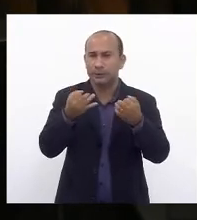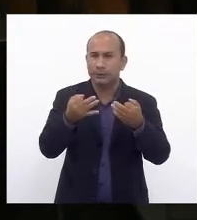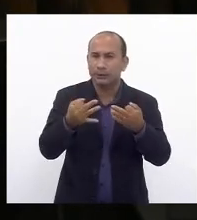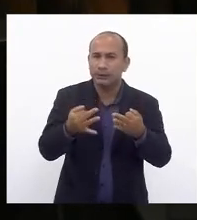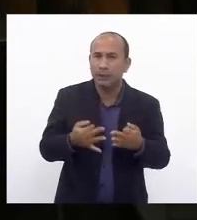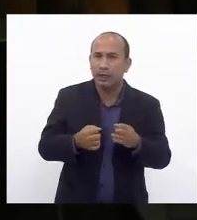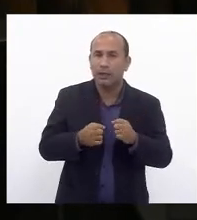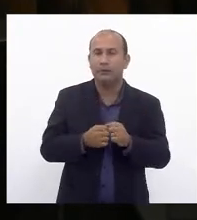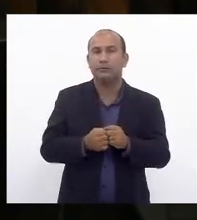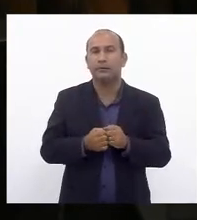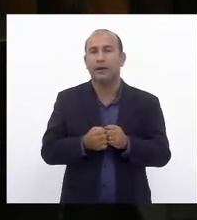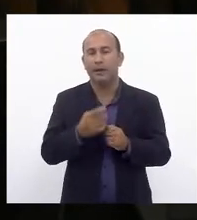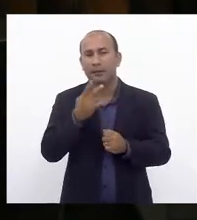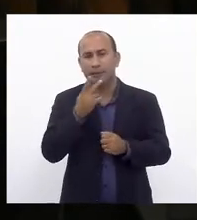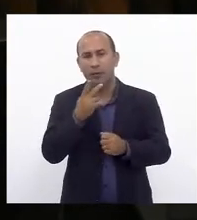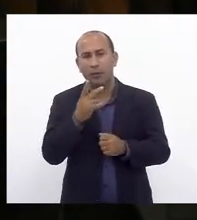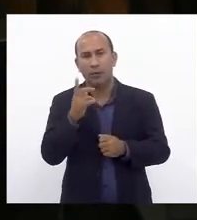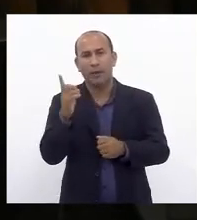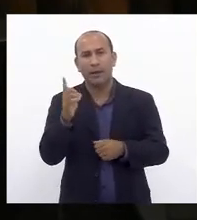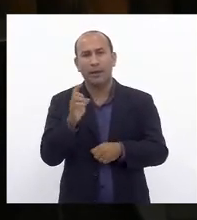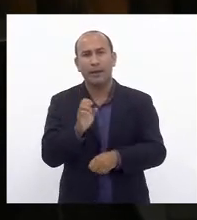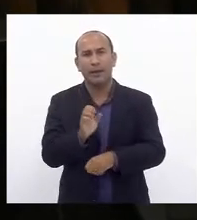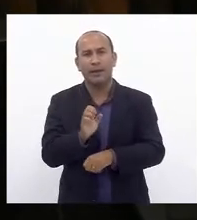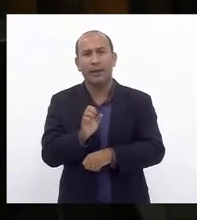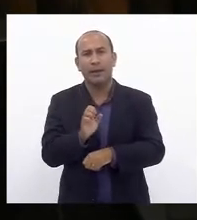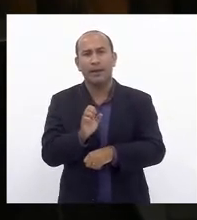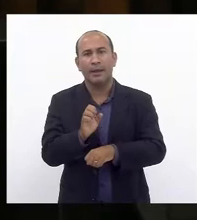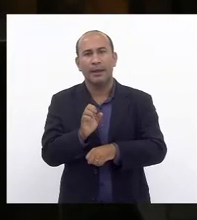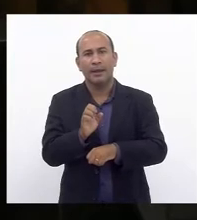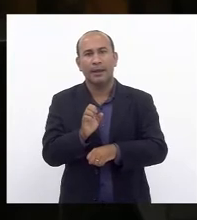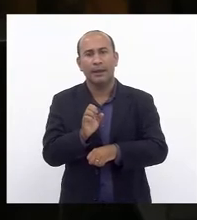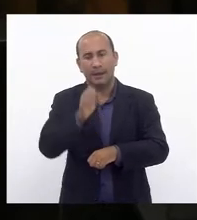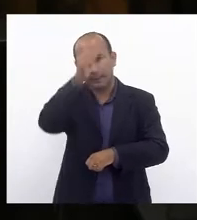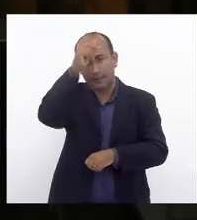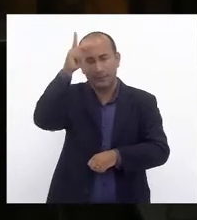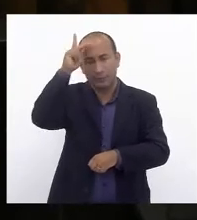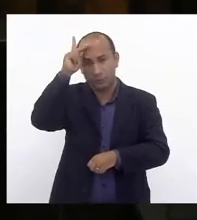ela que a Prefeitura da cidade do Rio de Janeiro